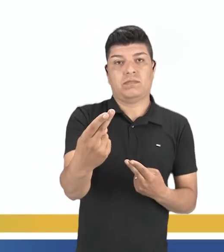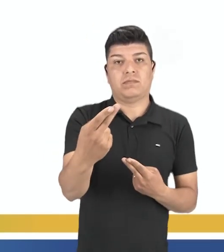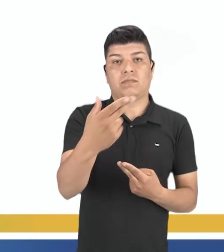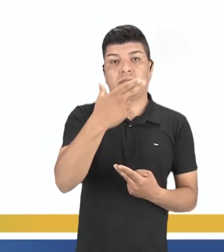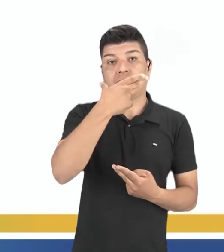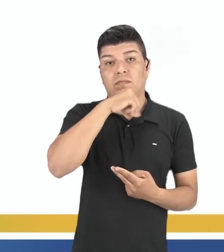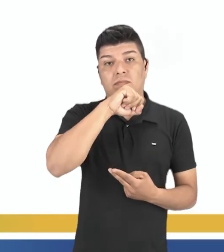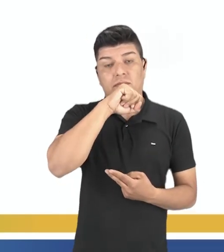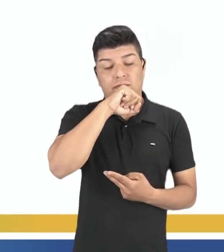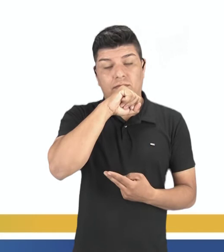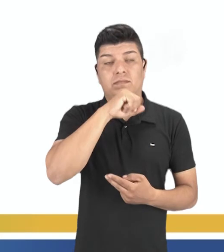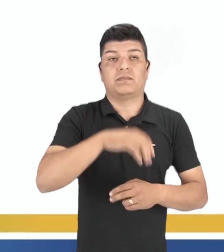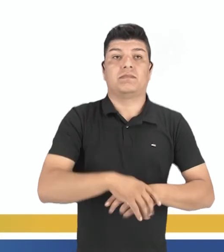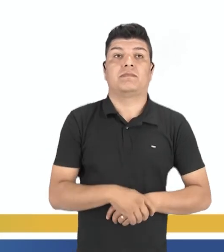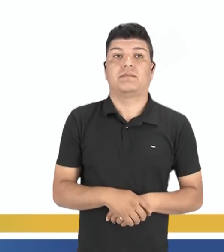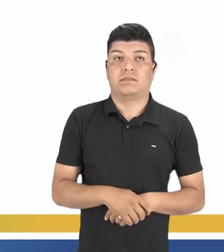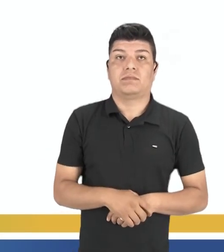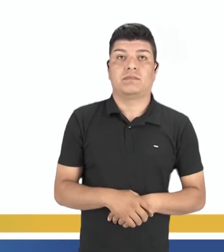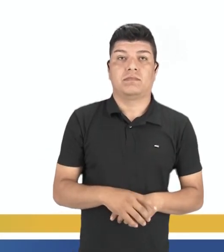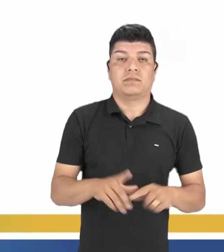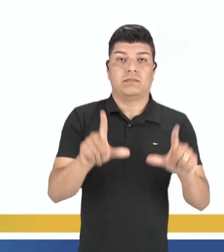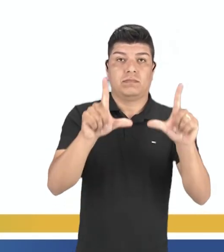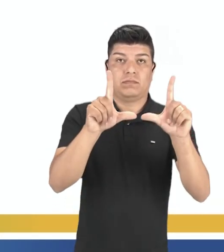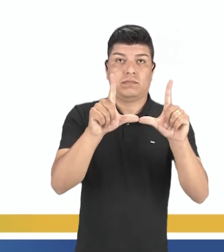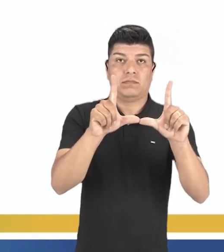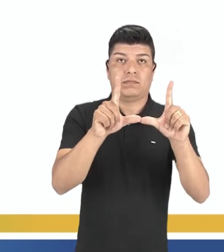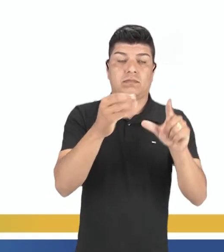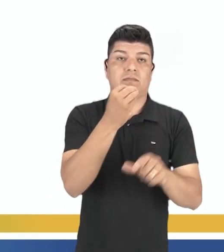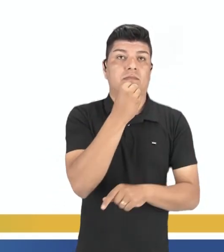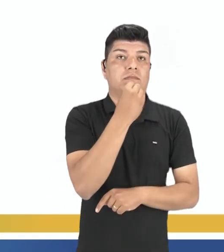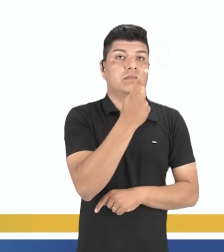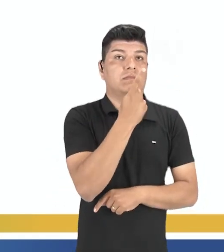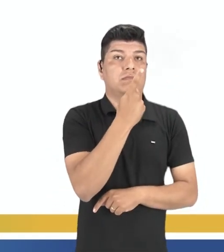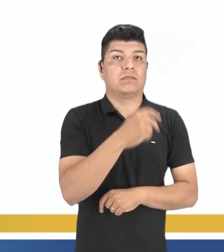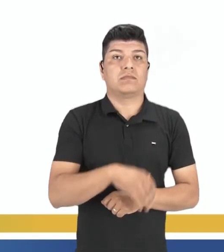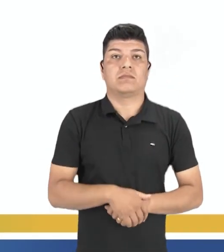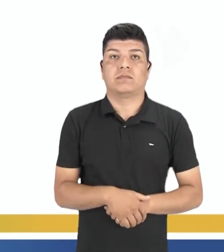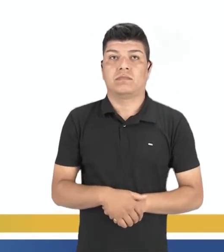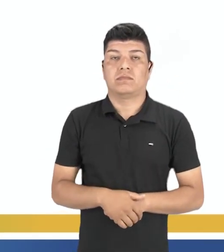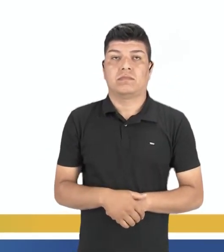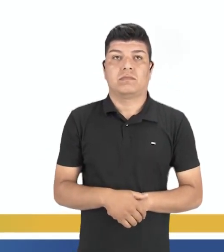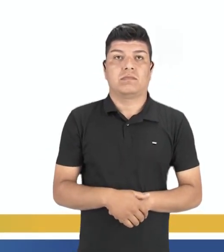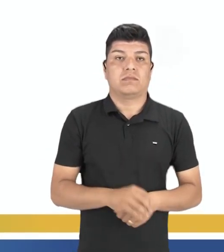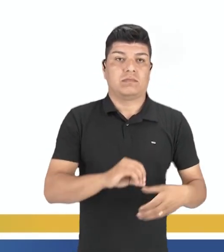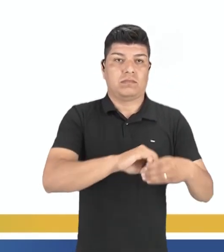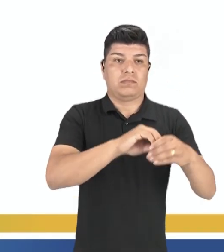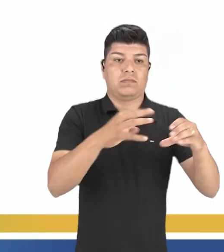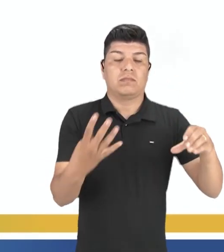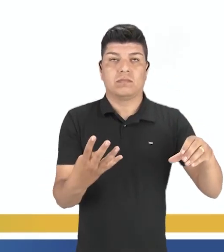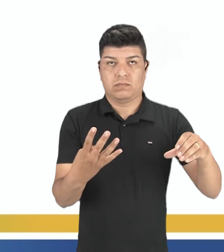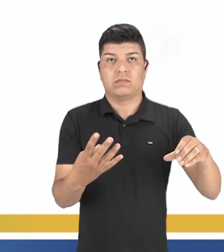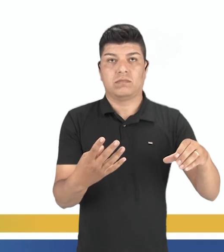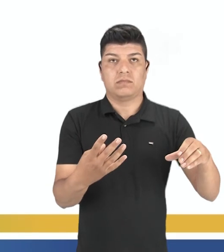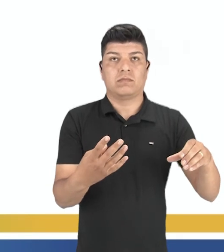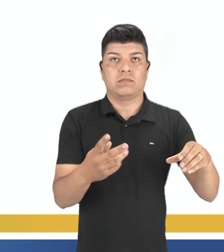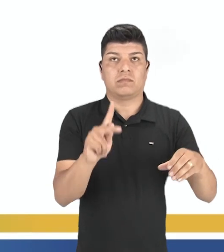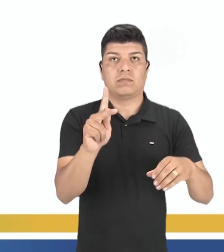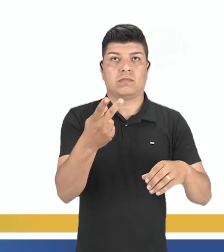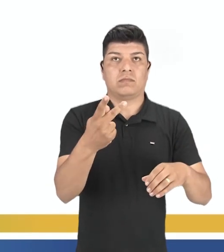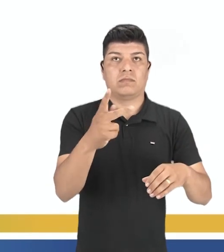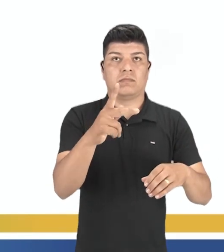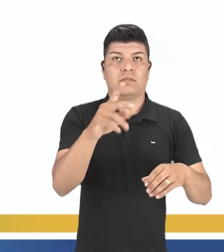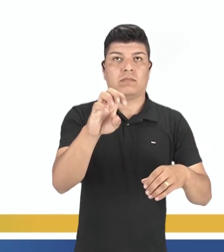pais deles. Então, a gente vamos naquele quadrinho lá de probabilidade. O característica heterozigota é aquele que